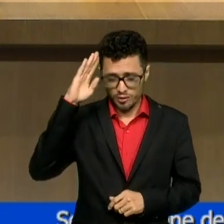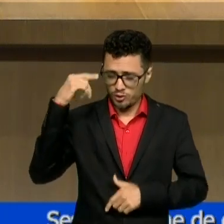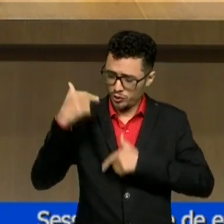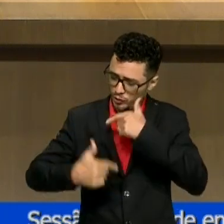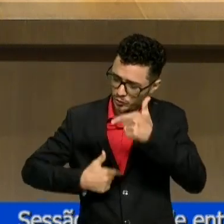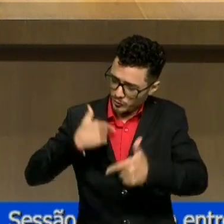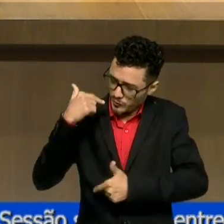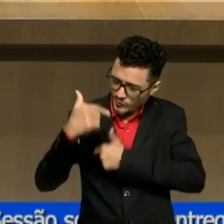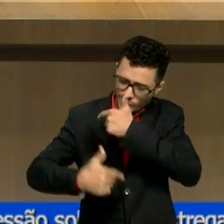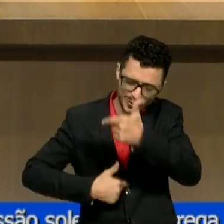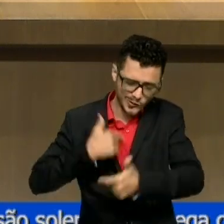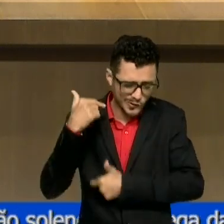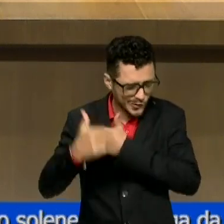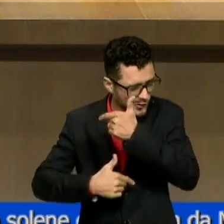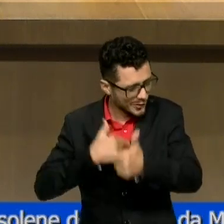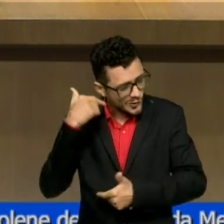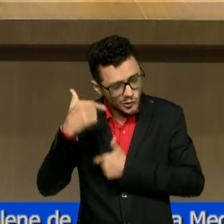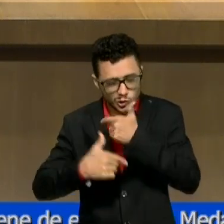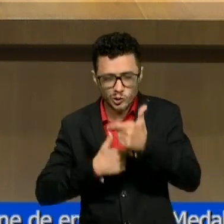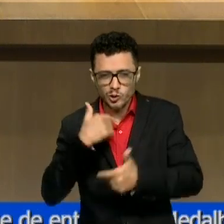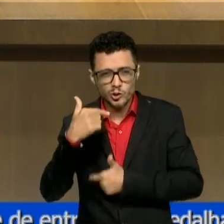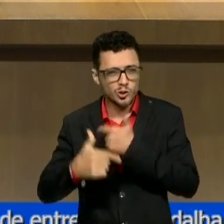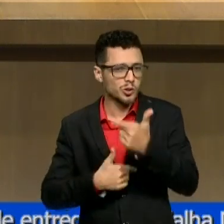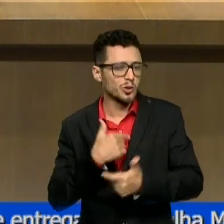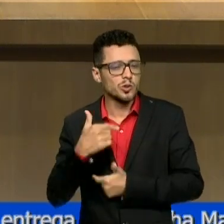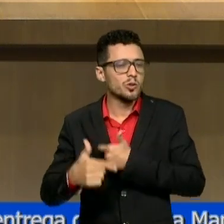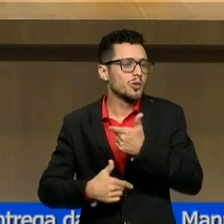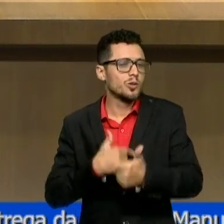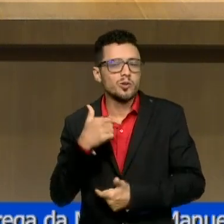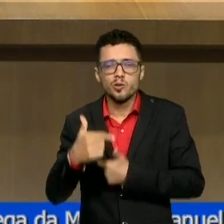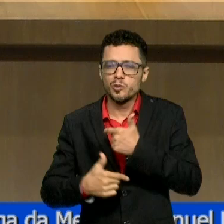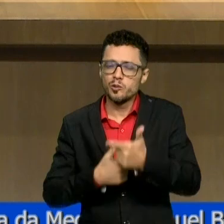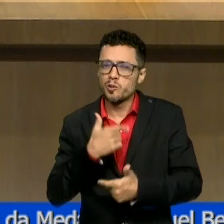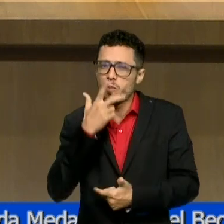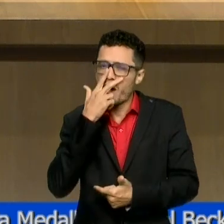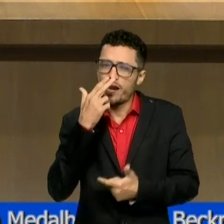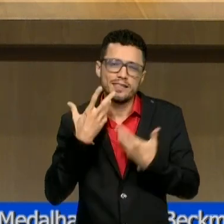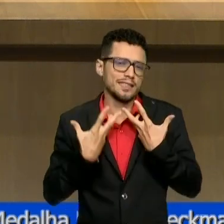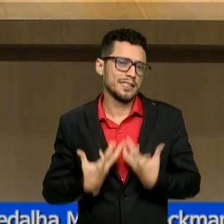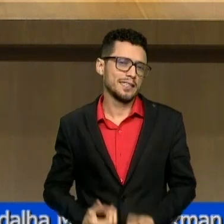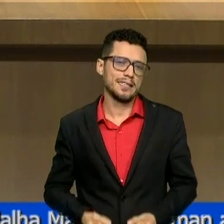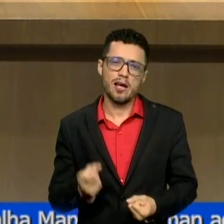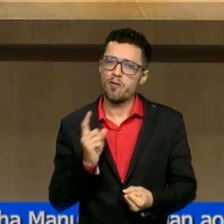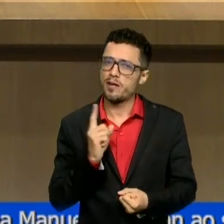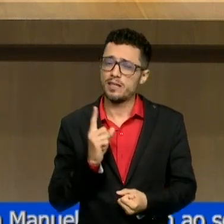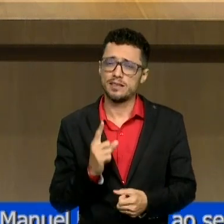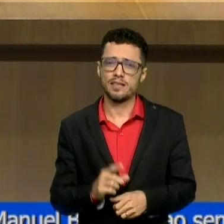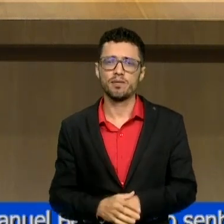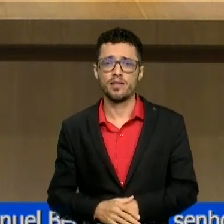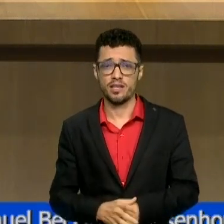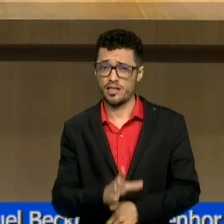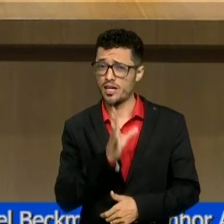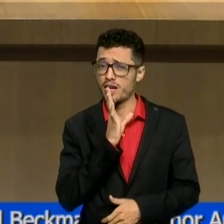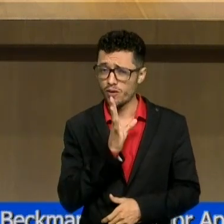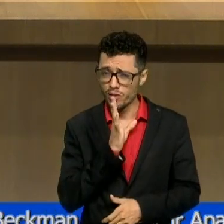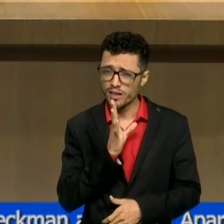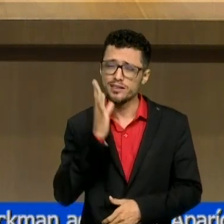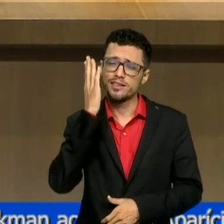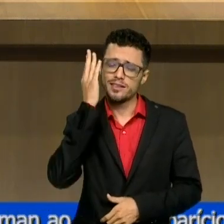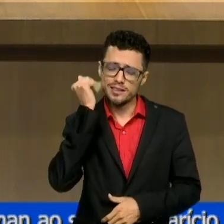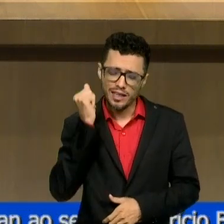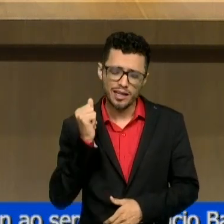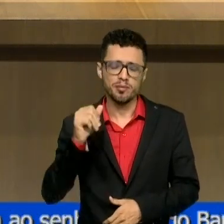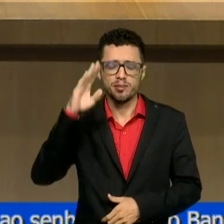aqueles mais próximos sabem o tanto que o nosso governador trabalha. Amanhece